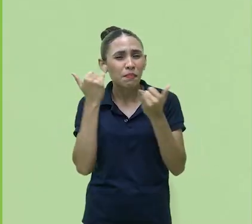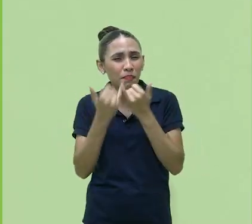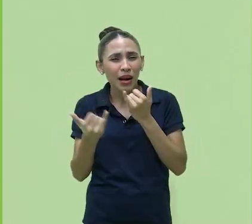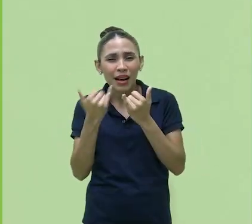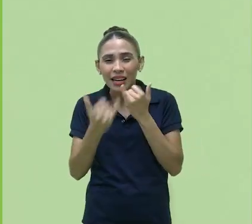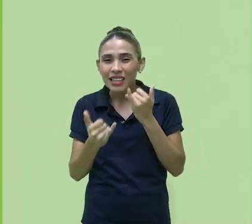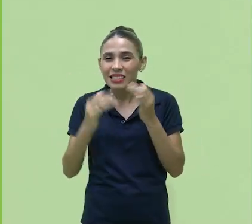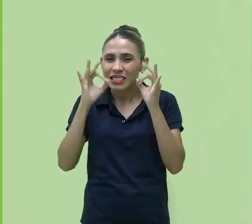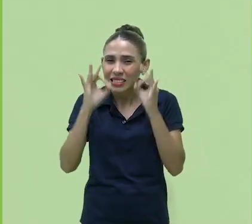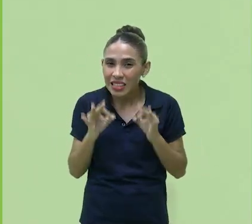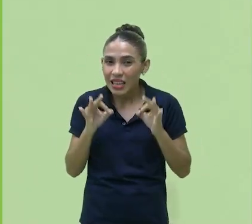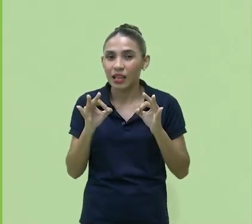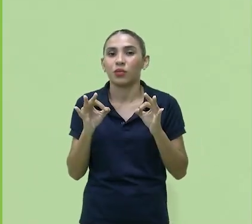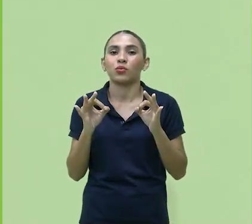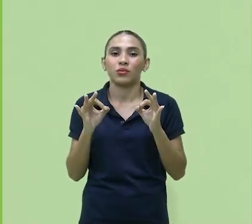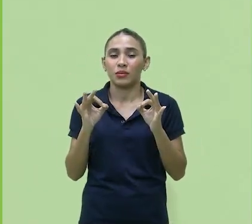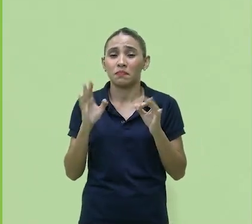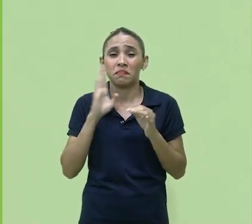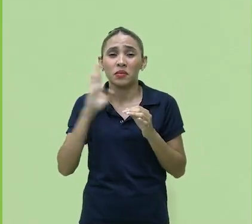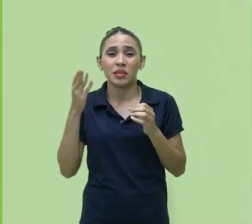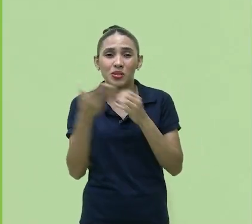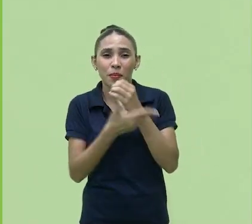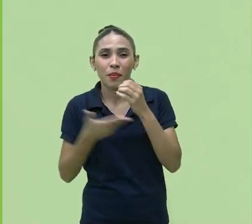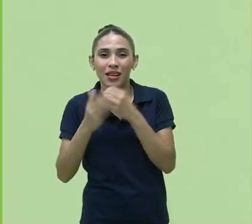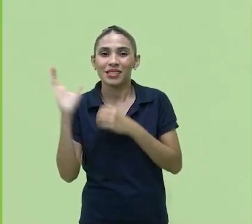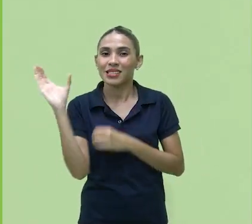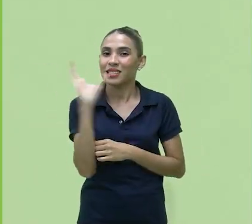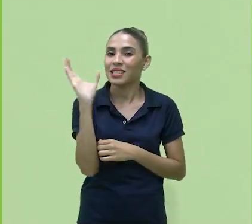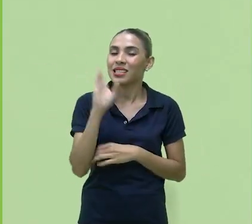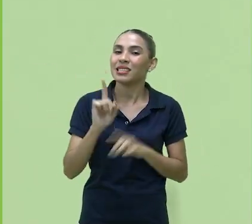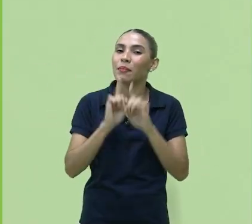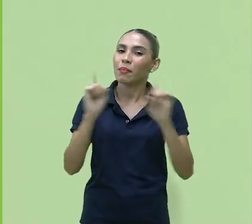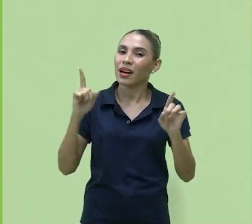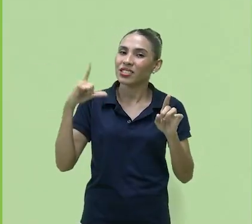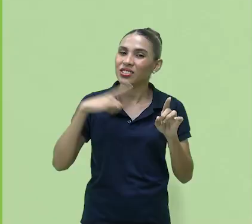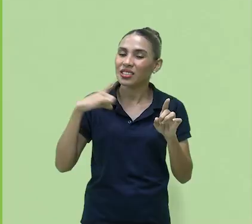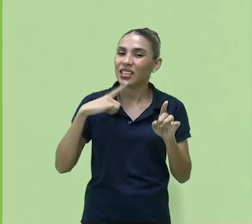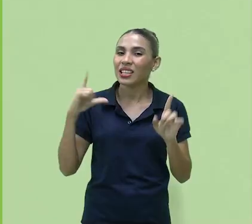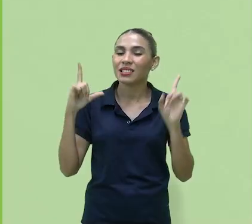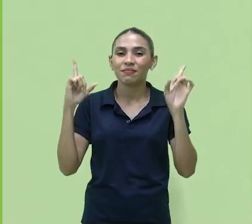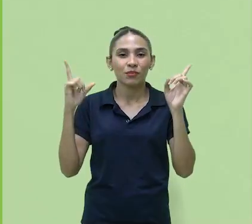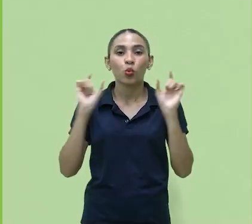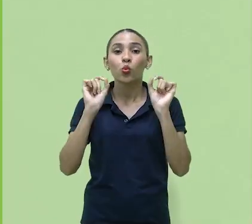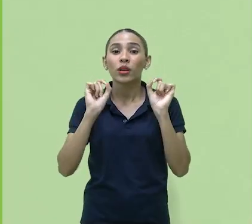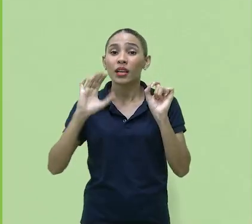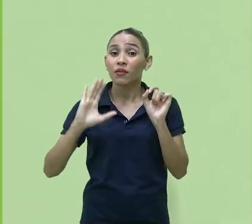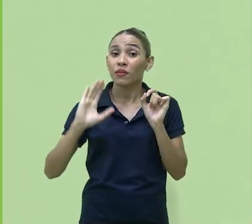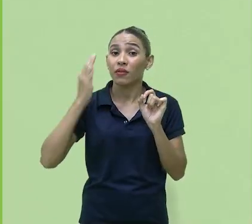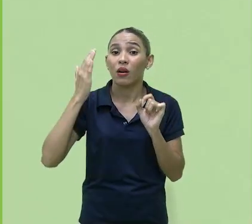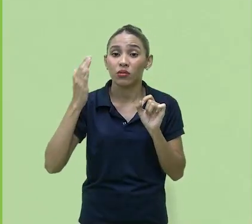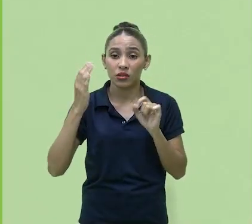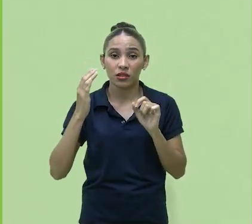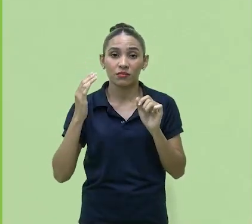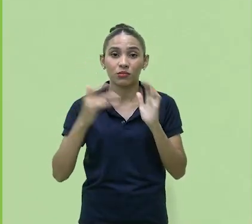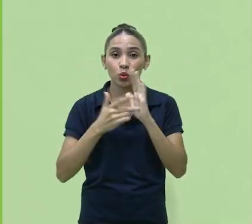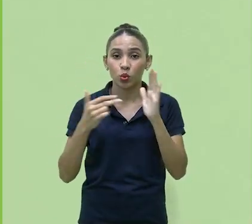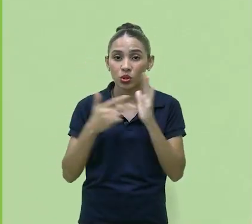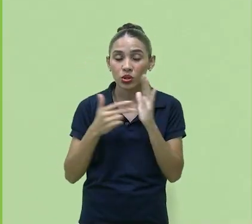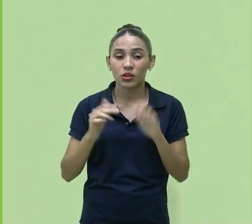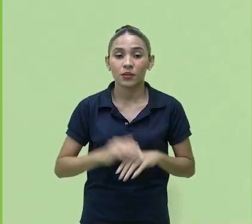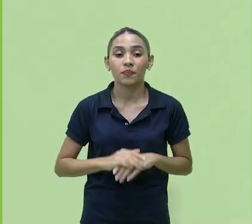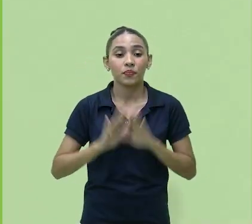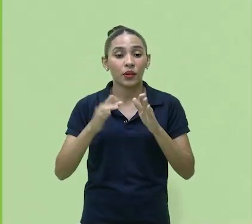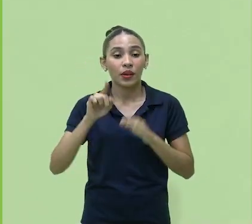de credibilidade científica, né? Infelizmente, elas vêm aí mascaradas e faz com que a gente se engane também. Então,